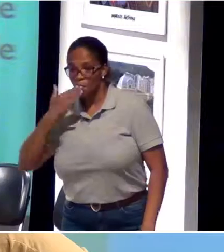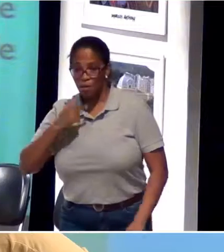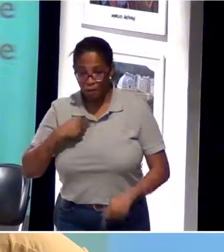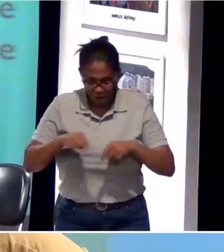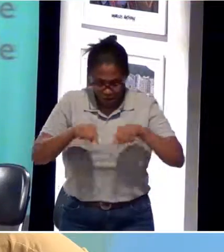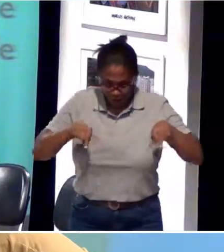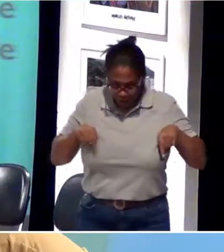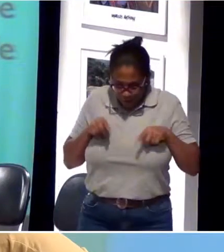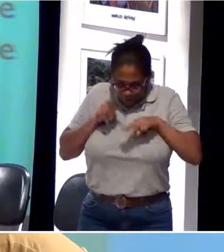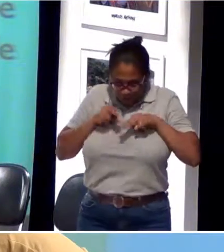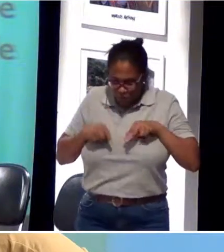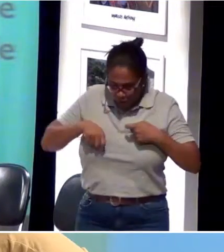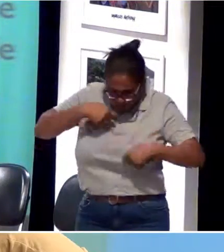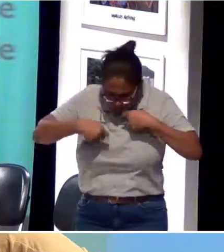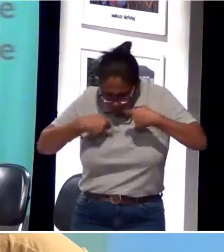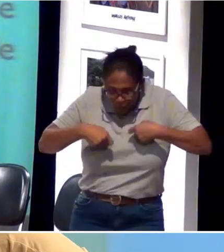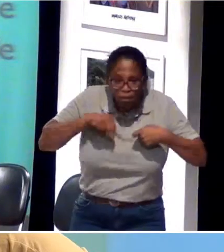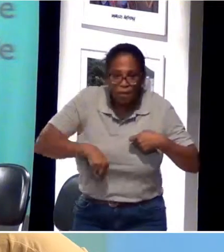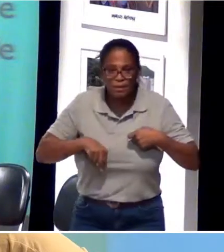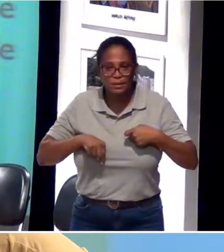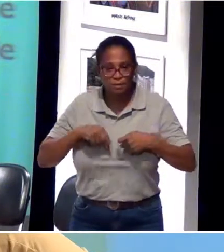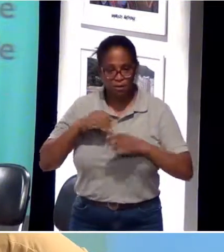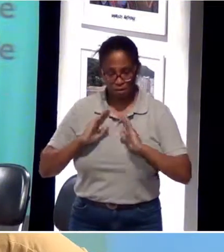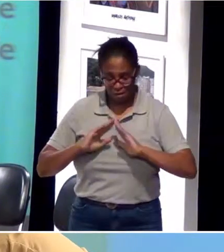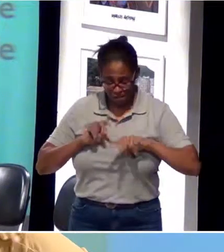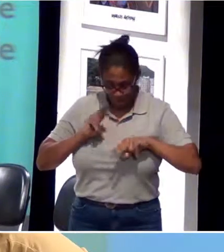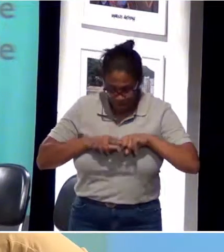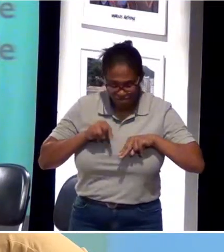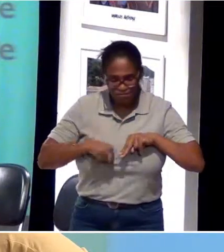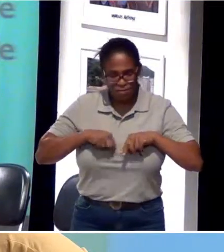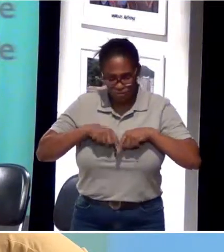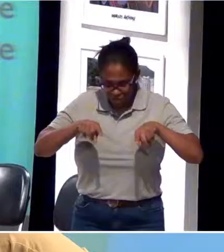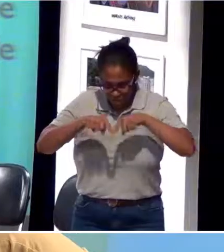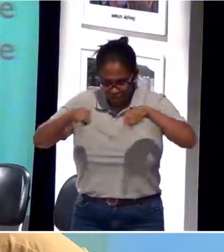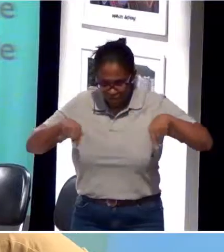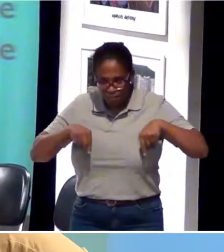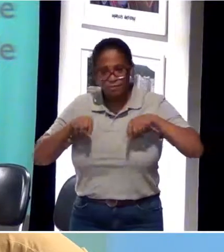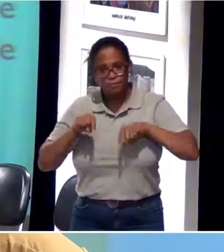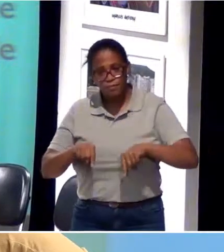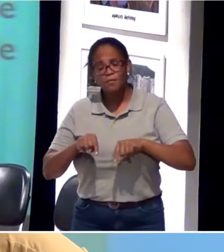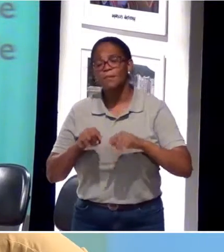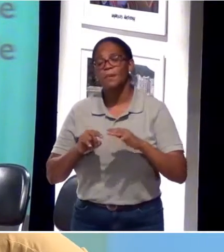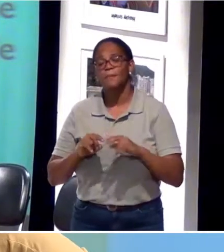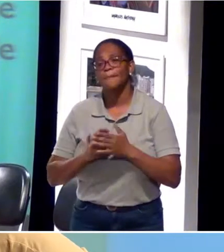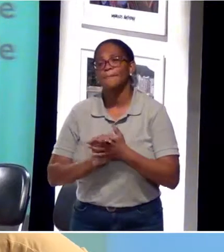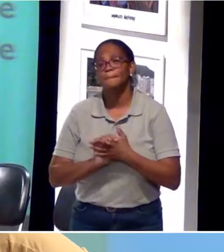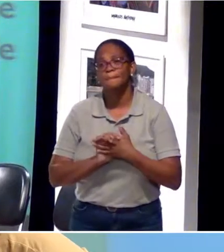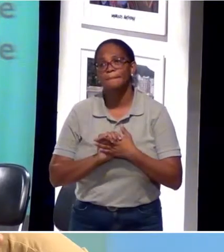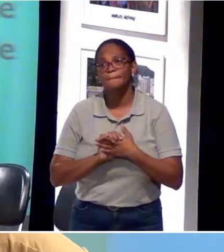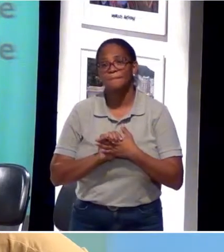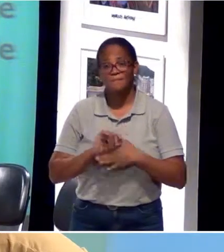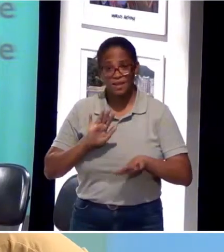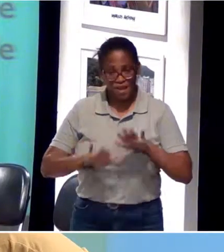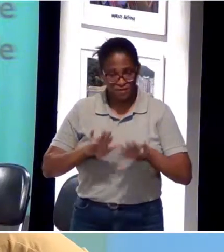do alojamento. Se os adolescentes comem dentro do alojamento, muitas vezes, né, não é em todas as unidades,